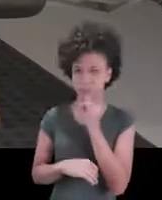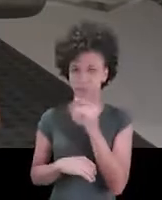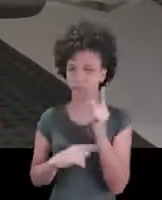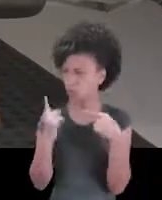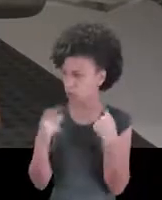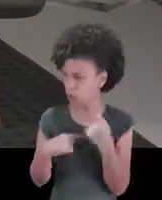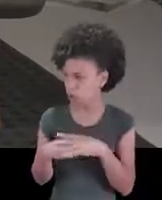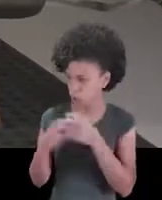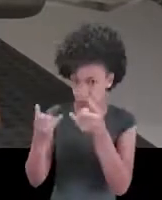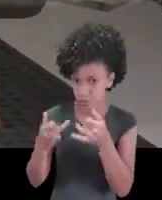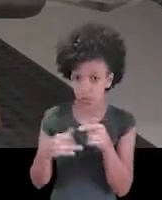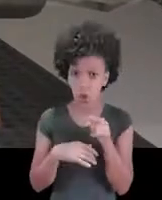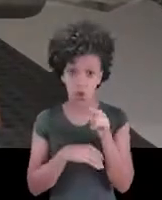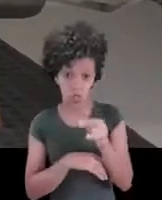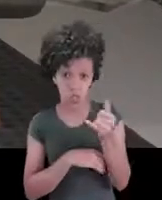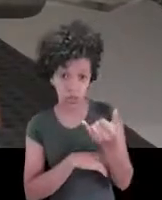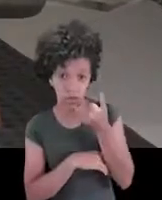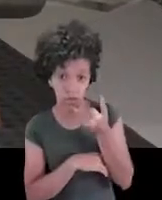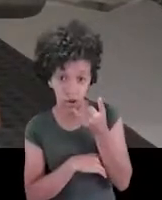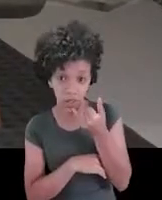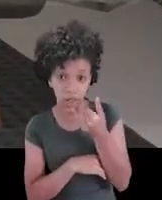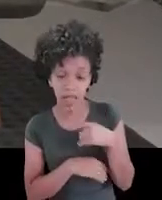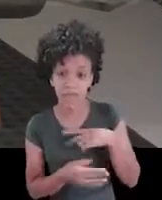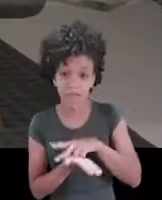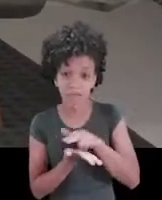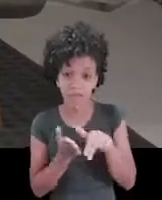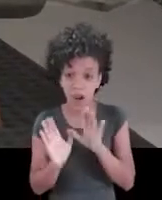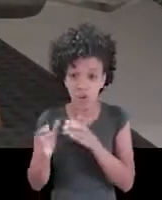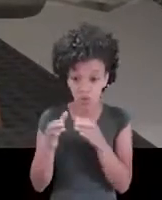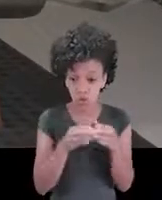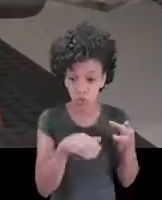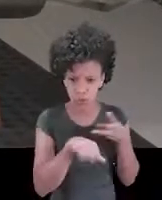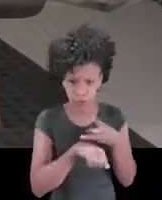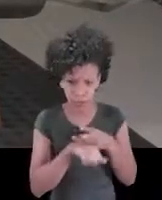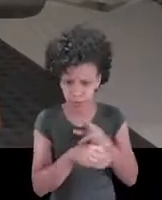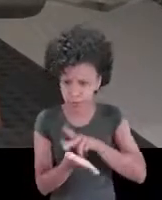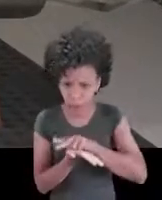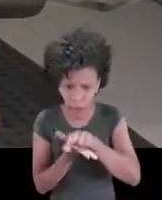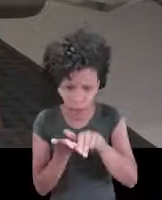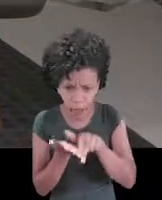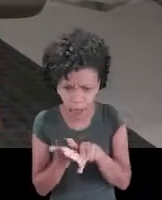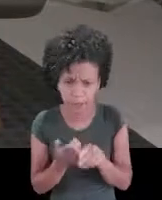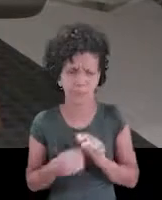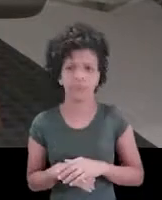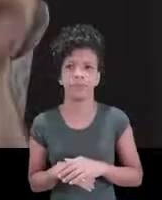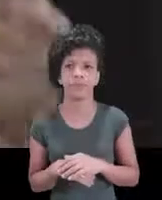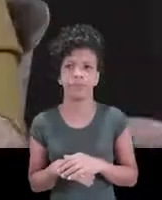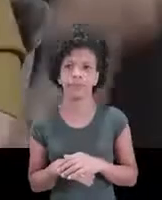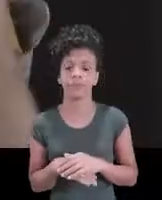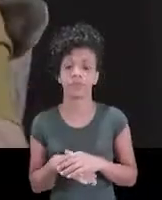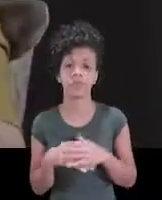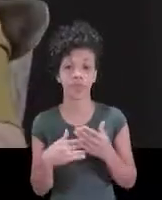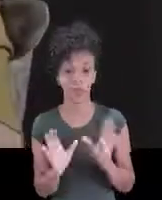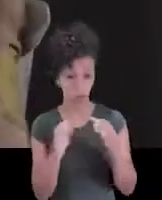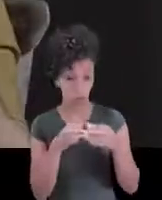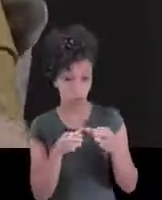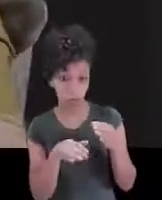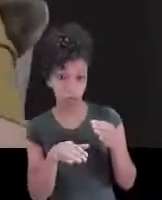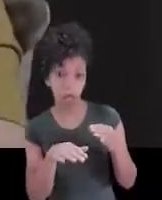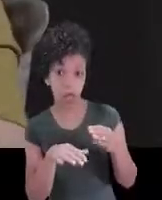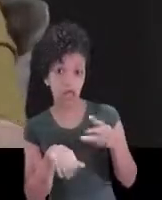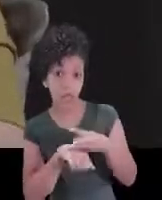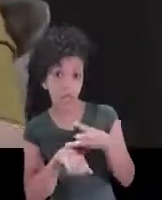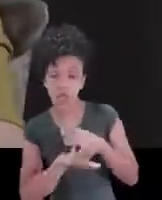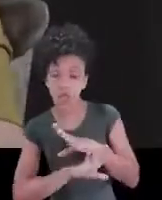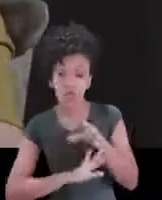pena só olha que louco que ele tá falando o seu celular você tem uma porrada de grupo de WhatsApp uma porrada de grupo dessa turma que tem e no grupo de WhatsApp